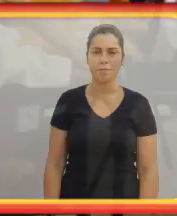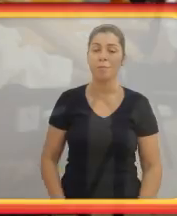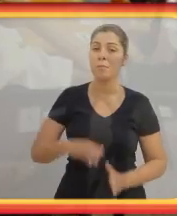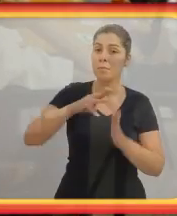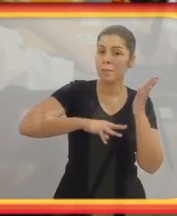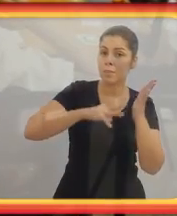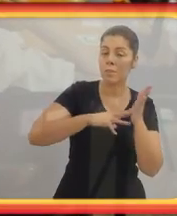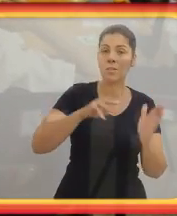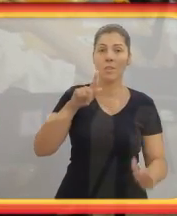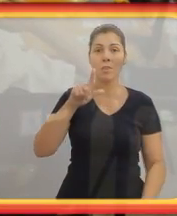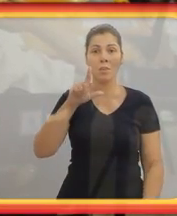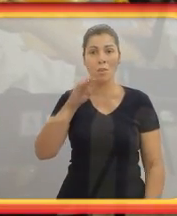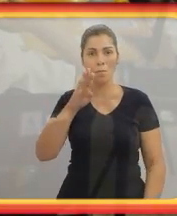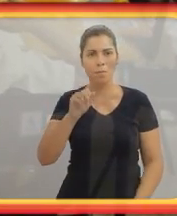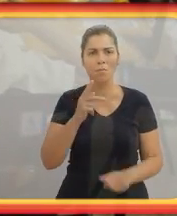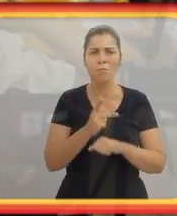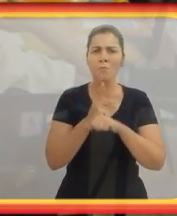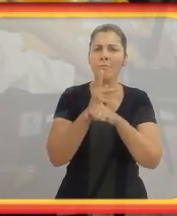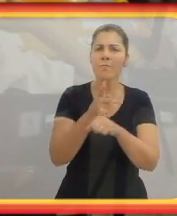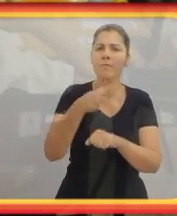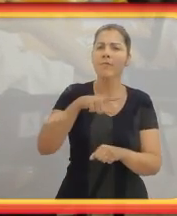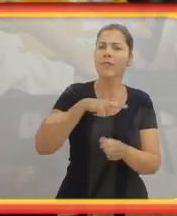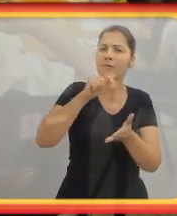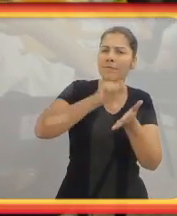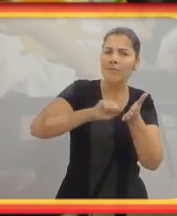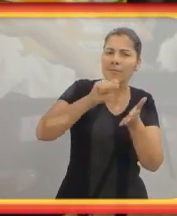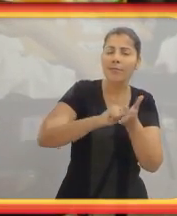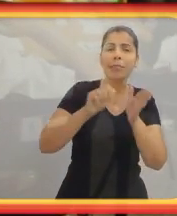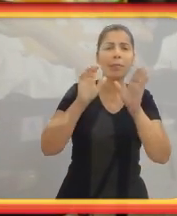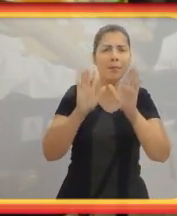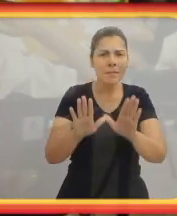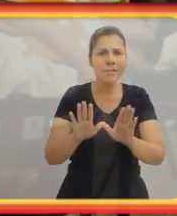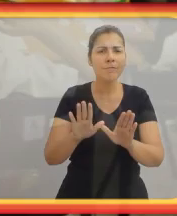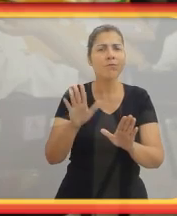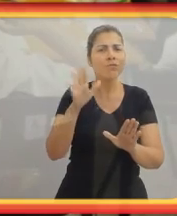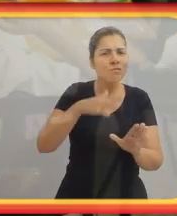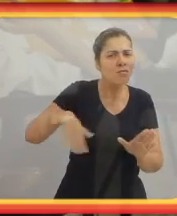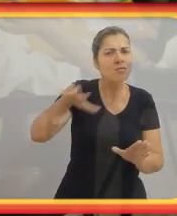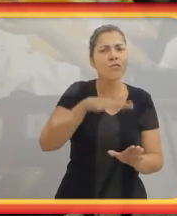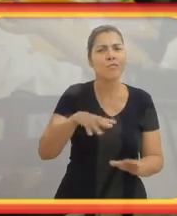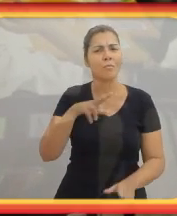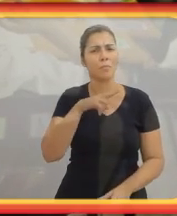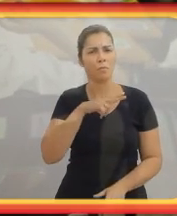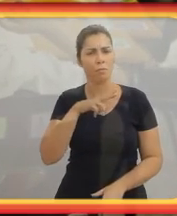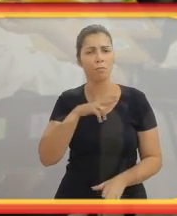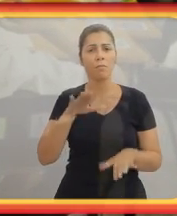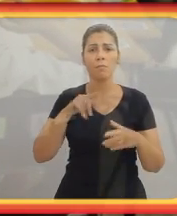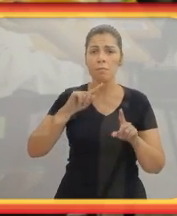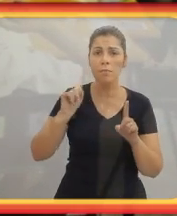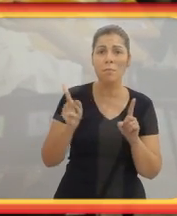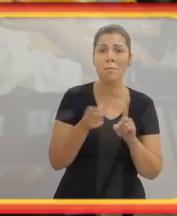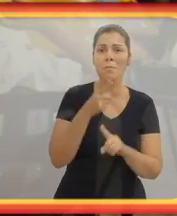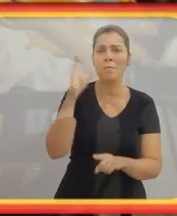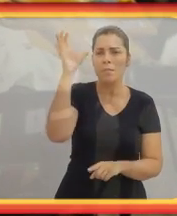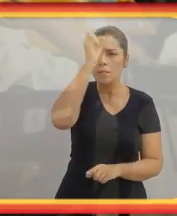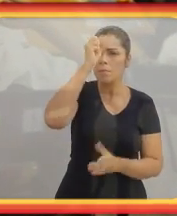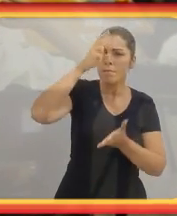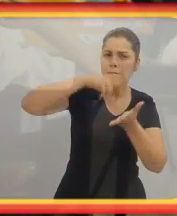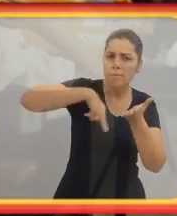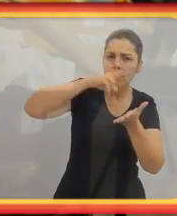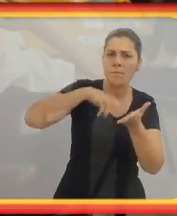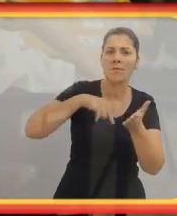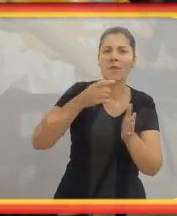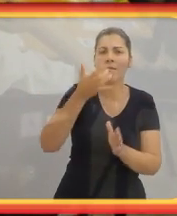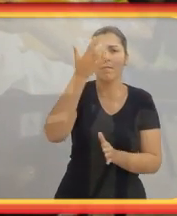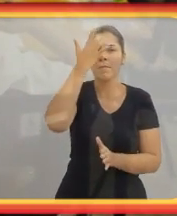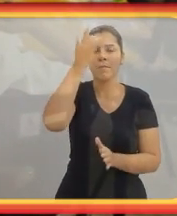global. Procuramos no método global que eles tenham escrita, mas vamos do geral para o particular. Então, primeiro aprendemos